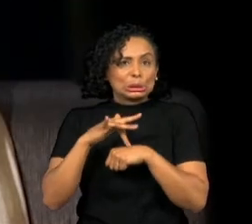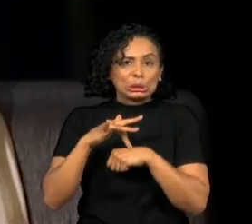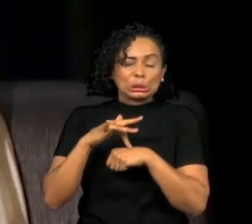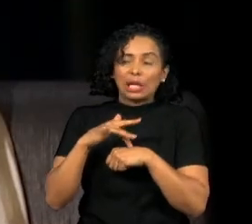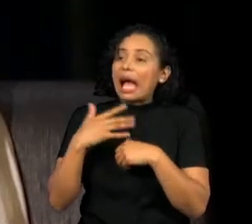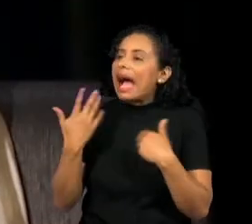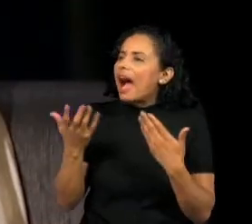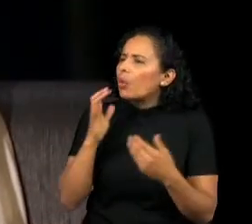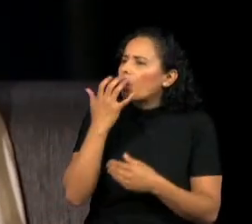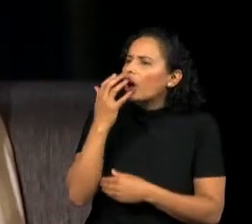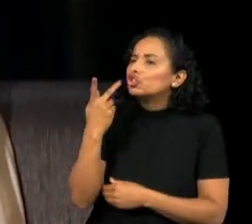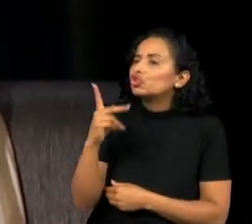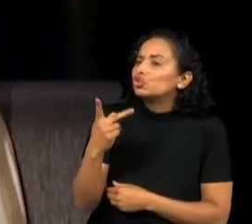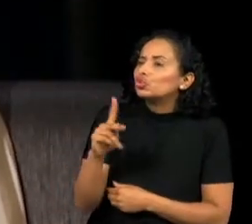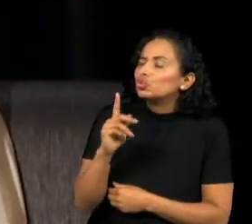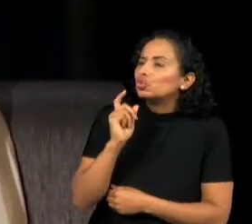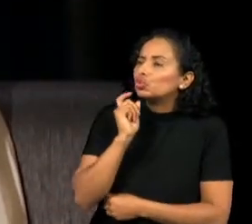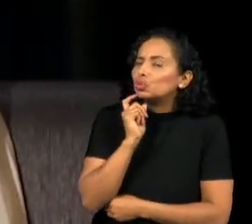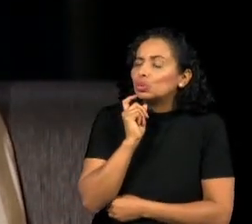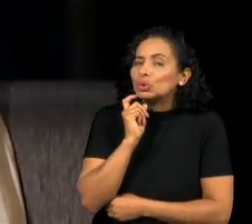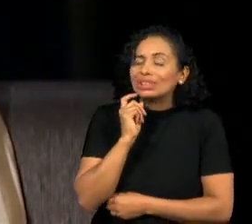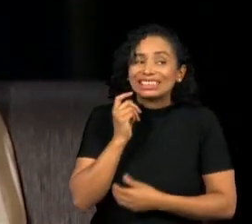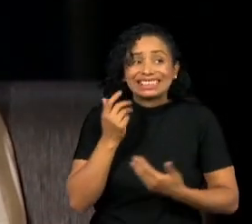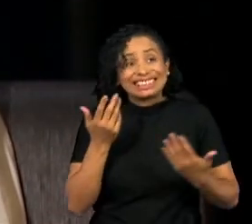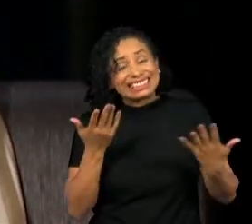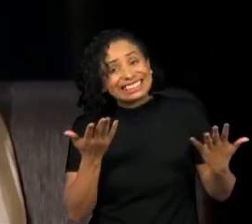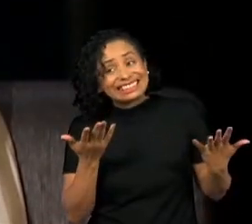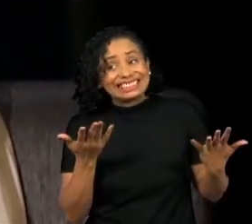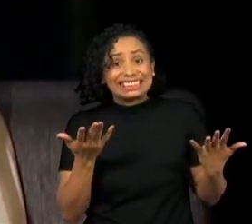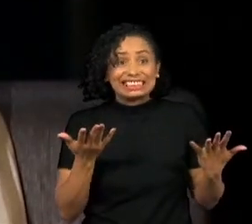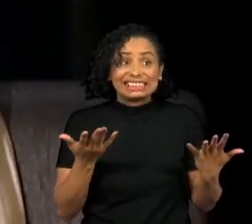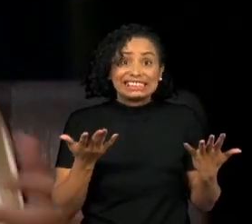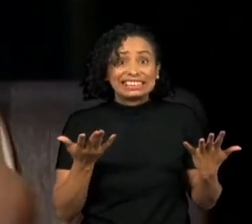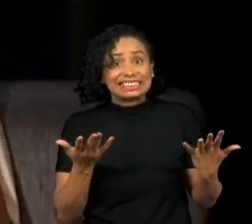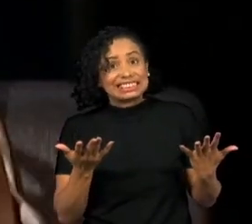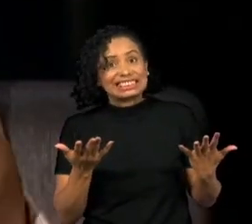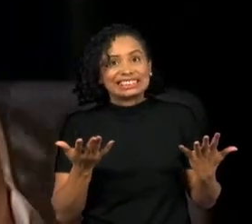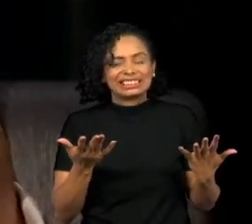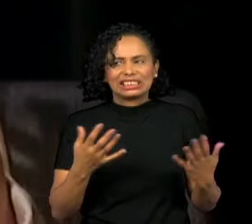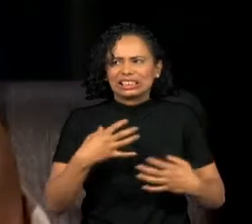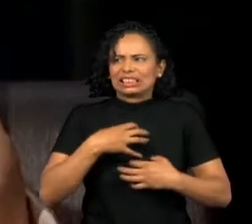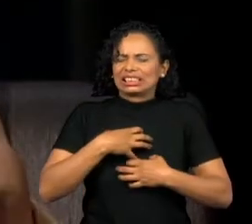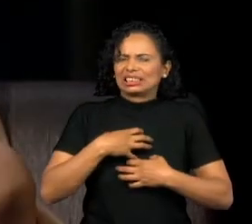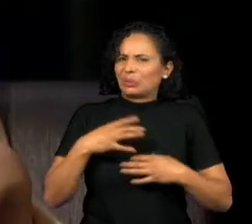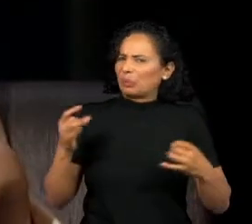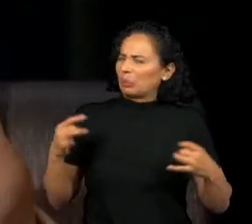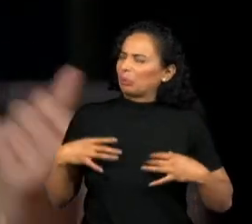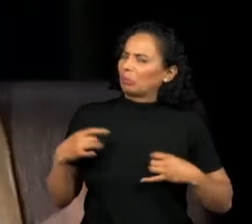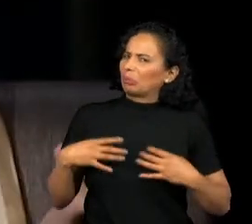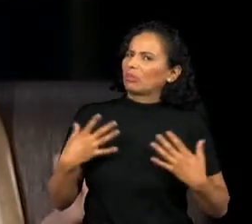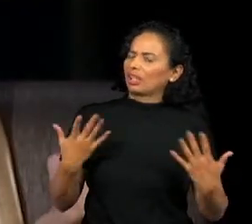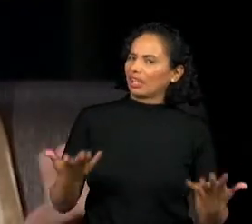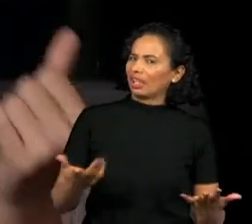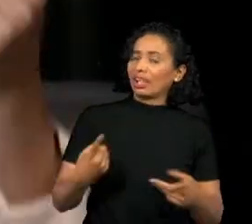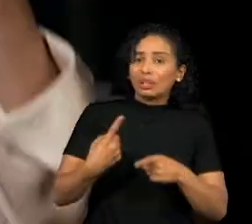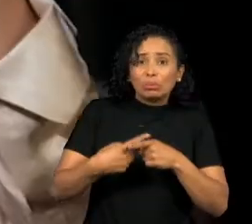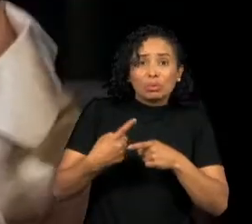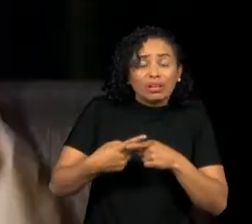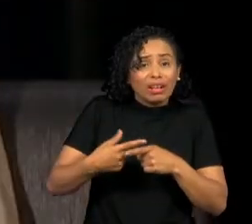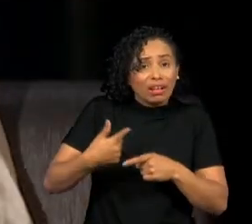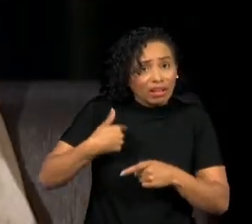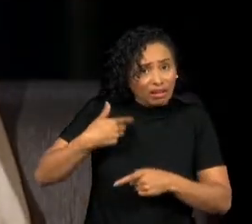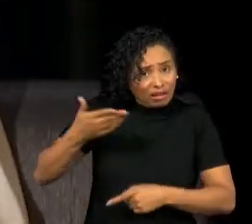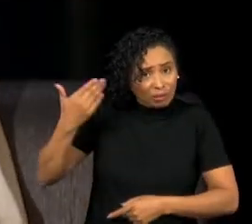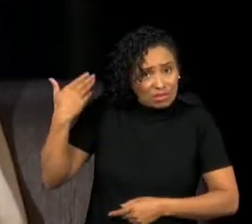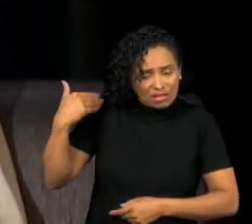morfeu banco Como espantar no meu cachorro a minha família eu fui mano fui dá um medinho assim porque desde que eu sou criança eu